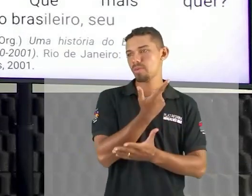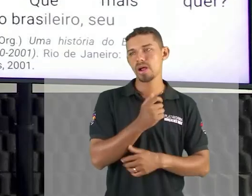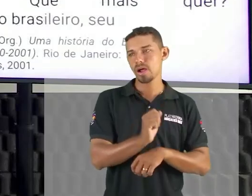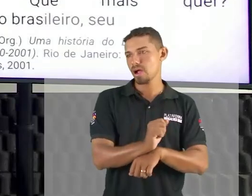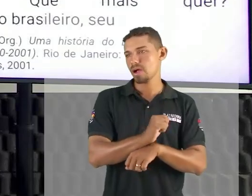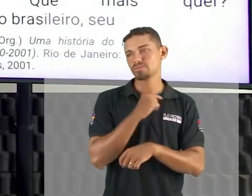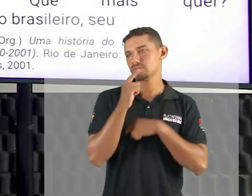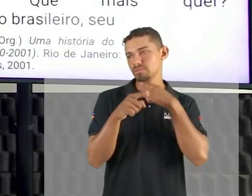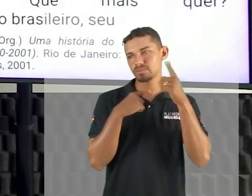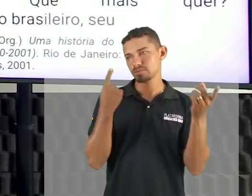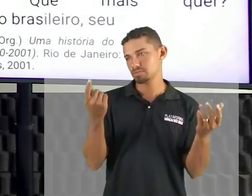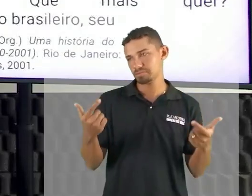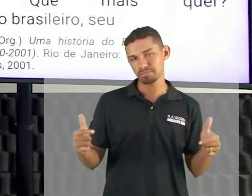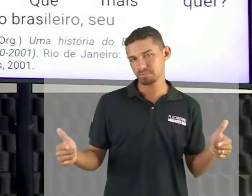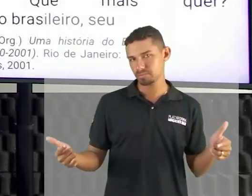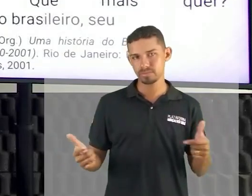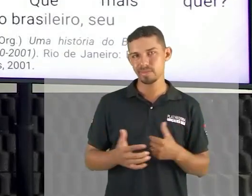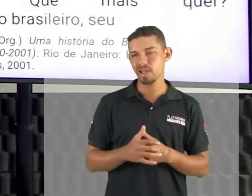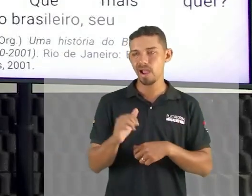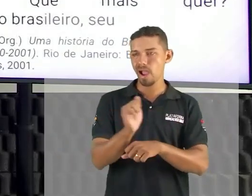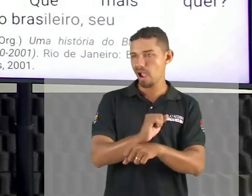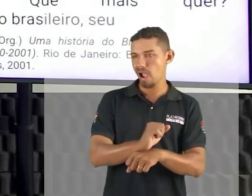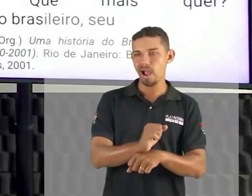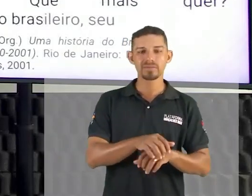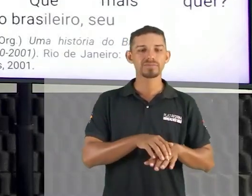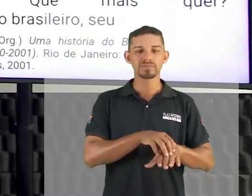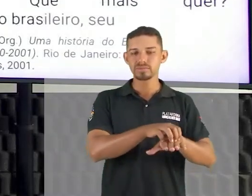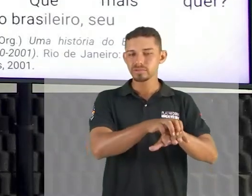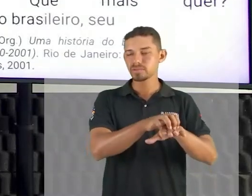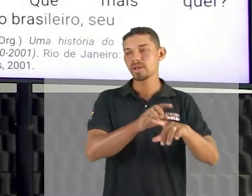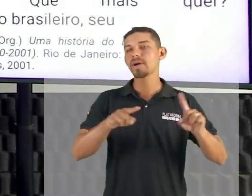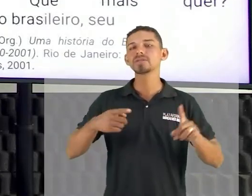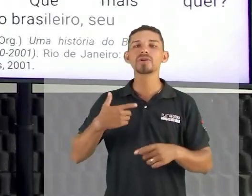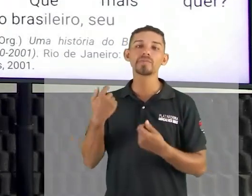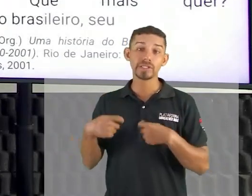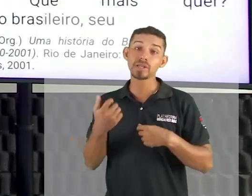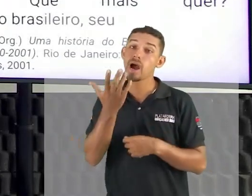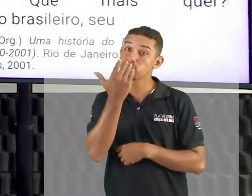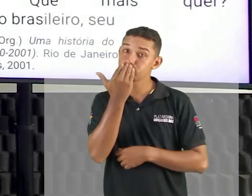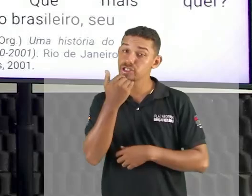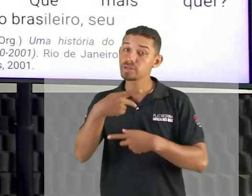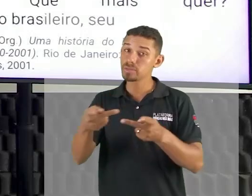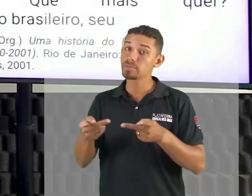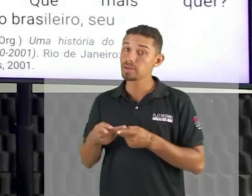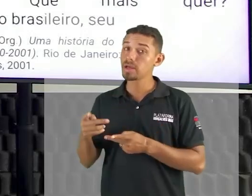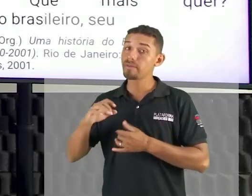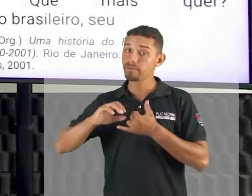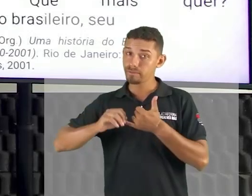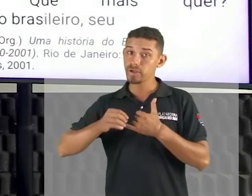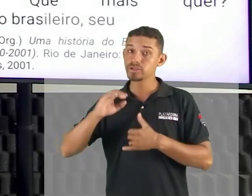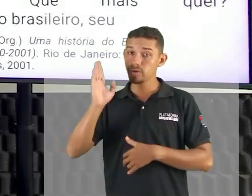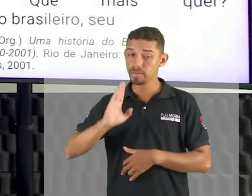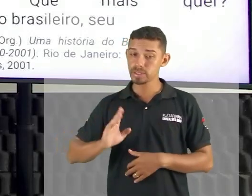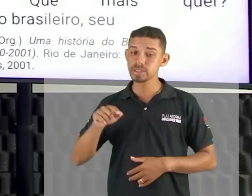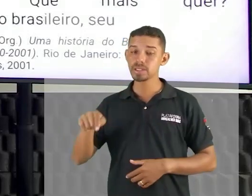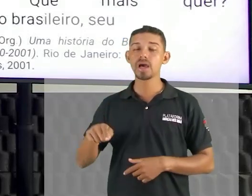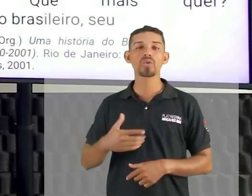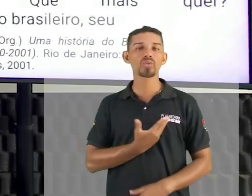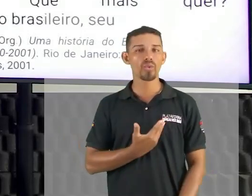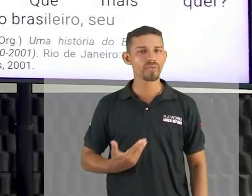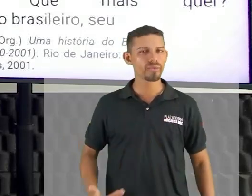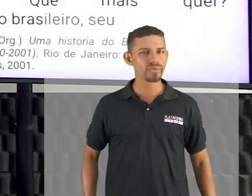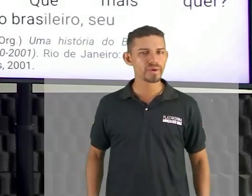ter esse carro e nem de andar nessas estradas, mas eu preciso de um feijão brasileiro. Então, colocava exatamente que o